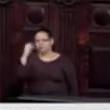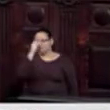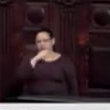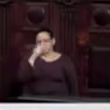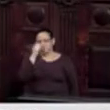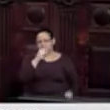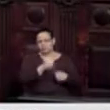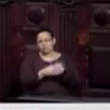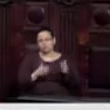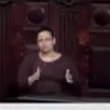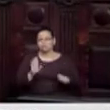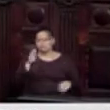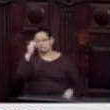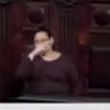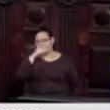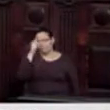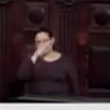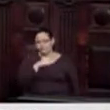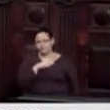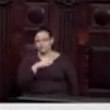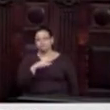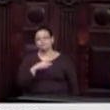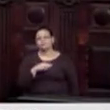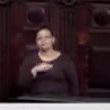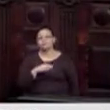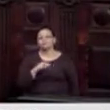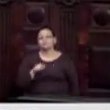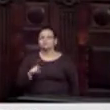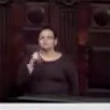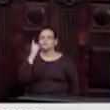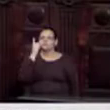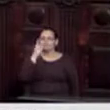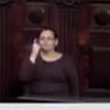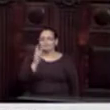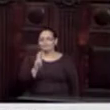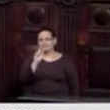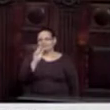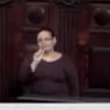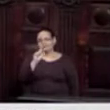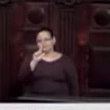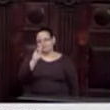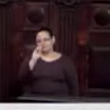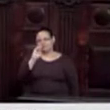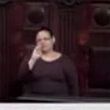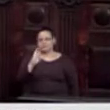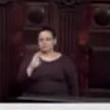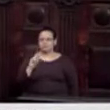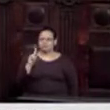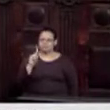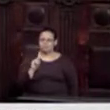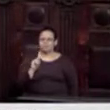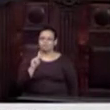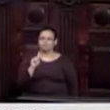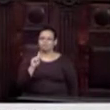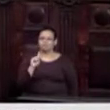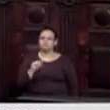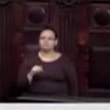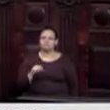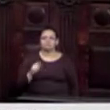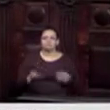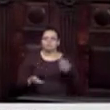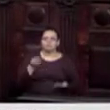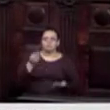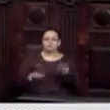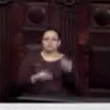pacote. Mas a brutalidade mesmo. Aliás, o deputado Valdec fez até uma paródia. Estamos discutindo aqui o fundo de equilíbrio